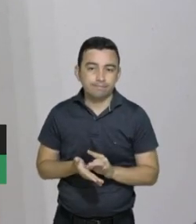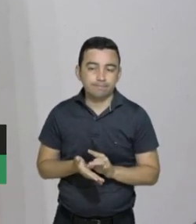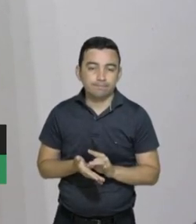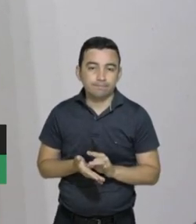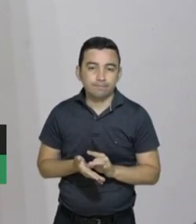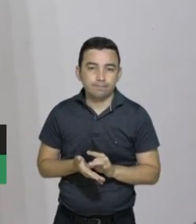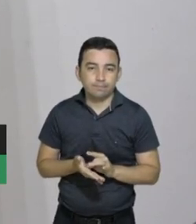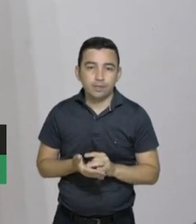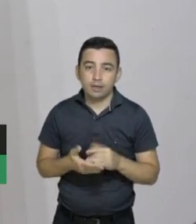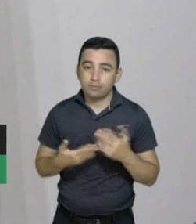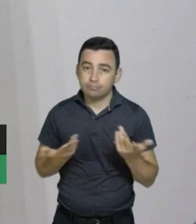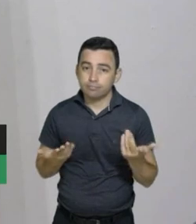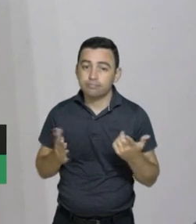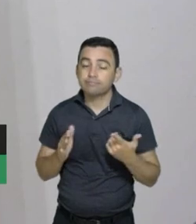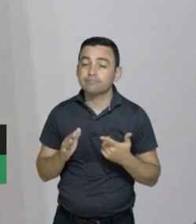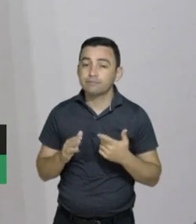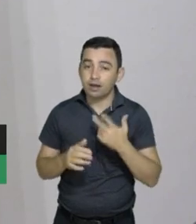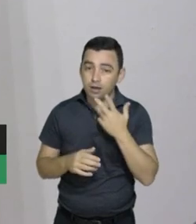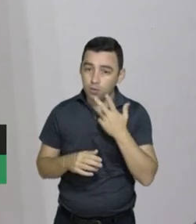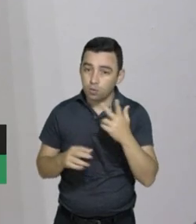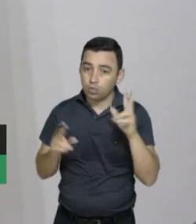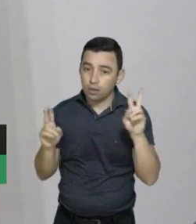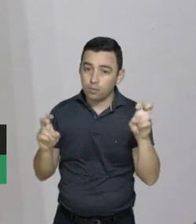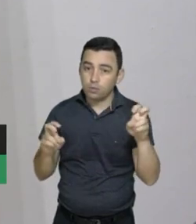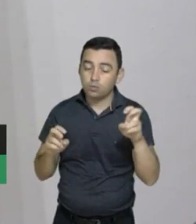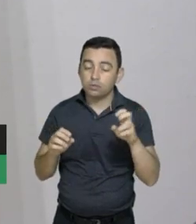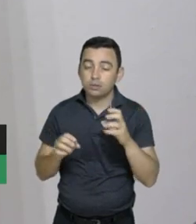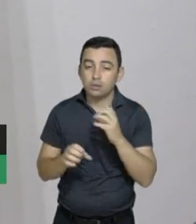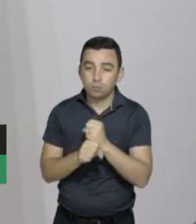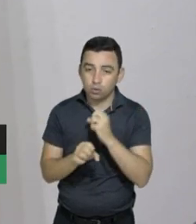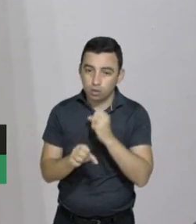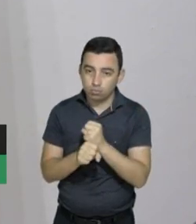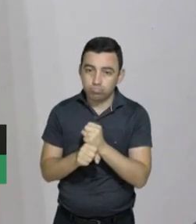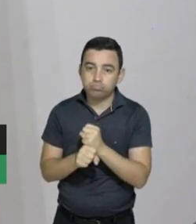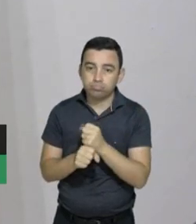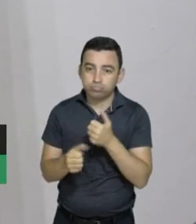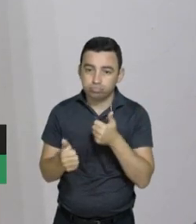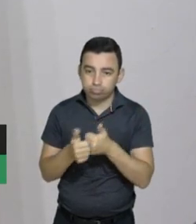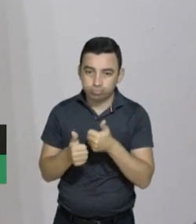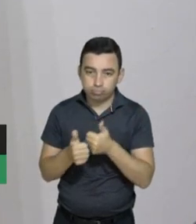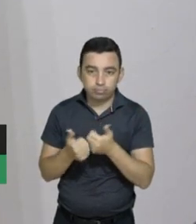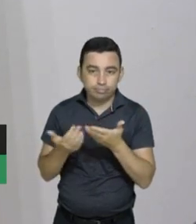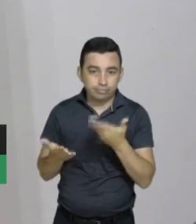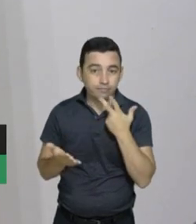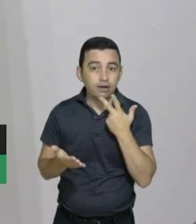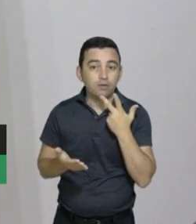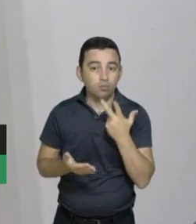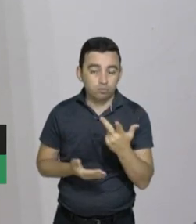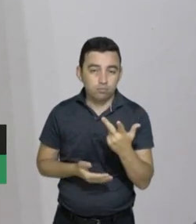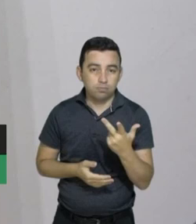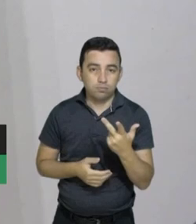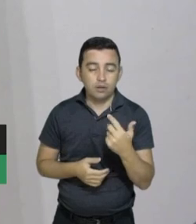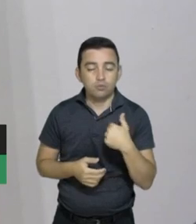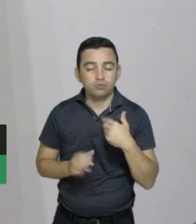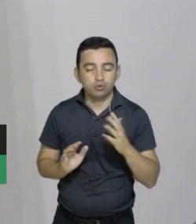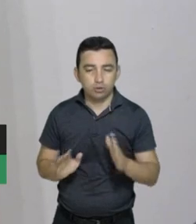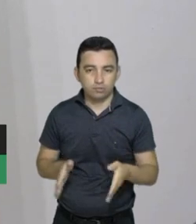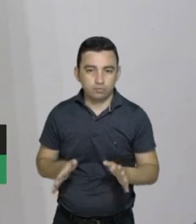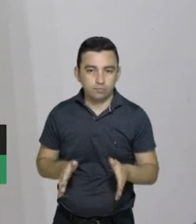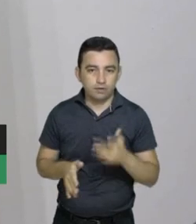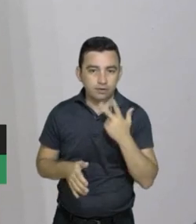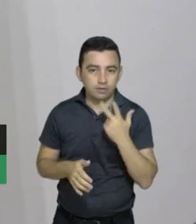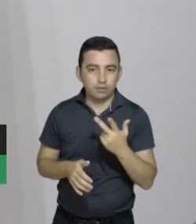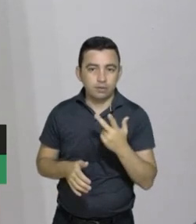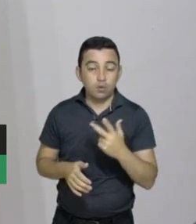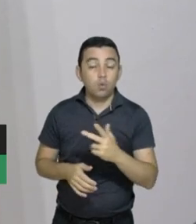essa questão que foi citado do Tribunal de Contas eu já disse aqui em outras oportunidades o